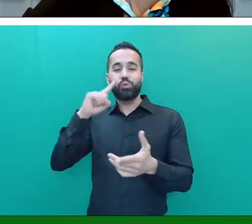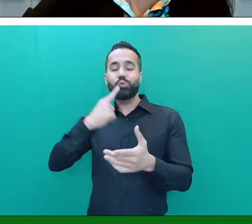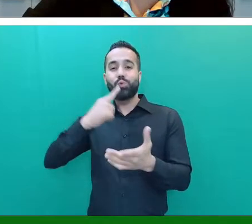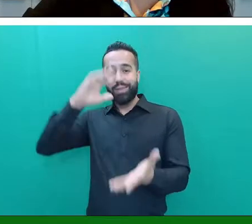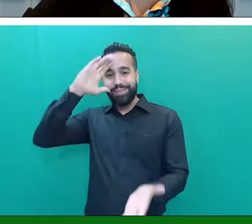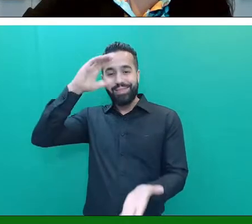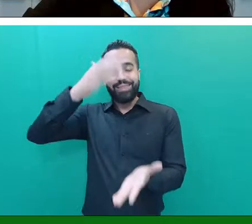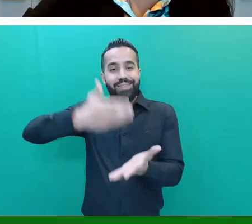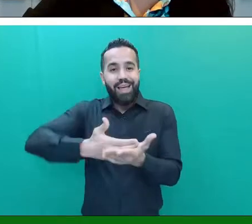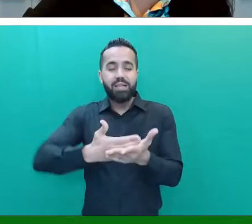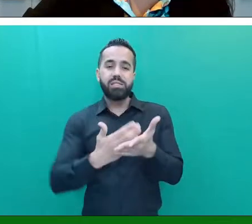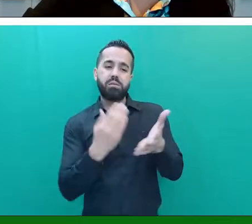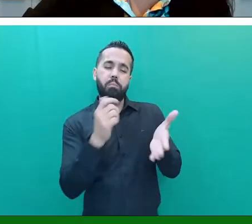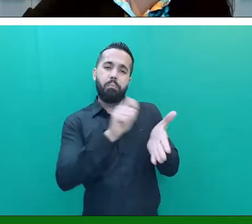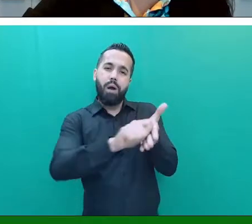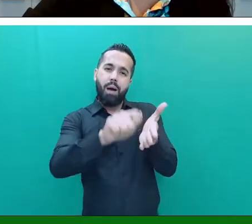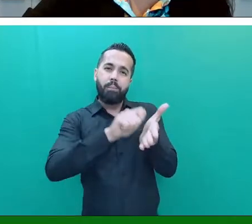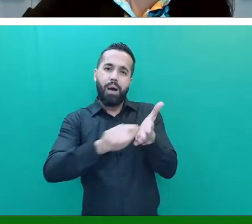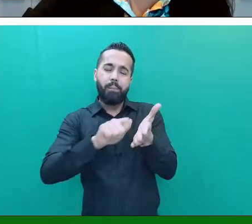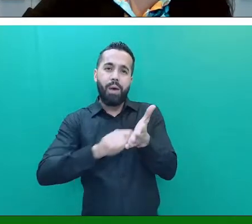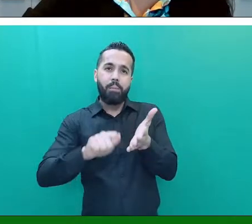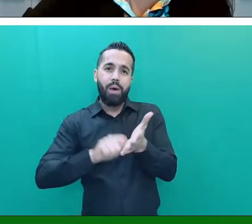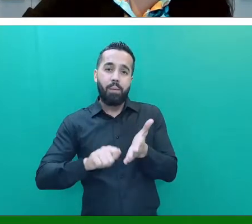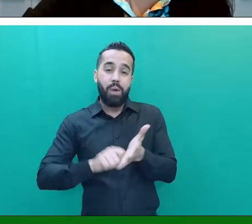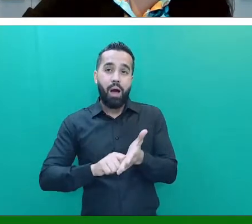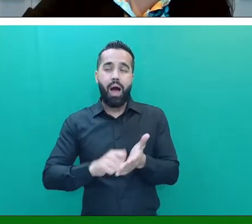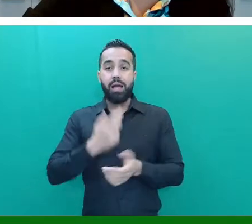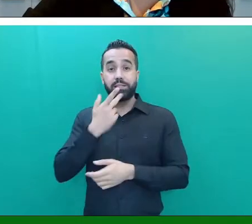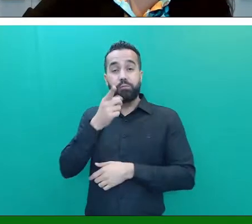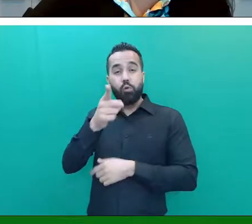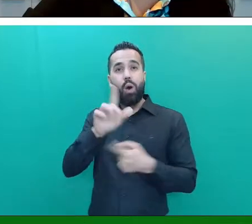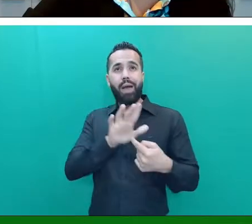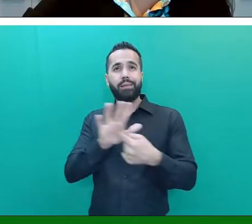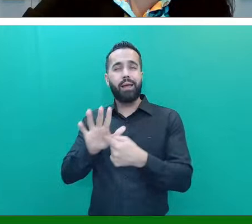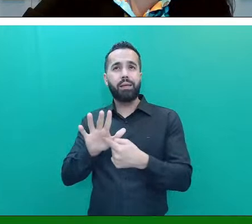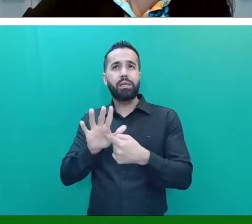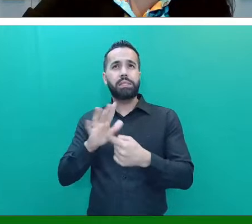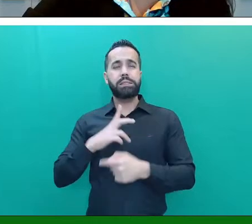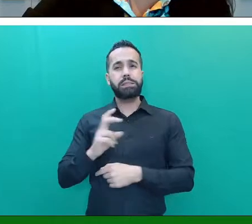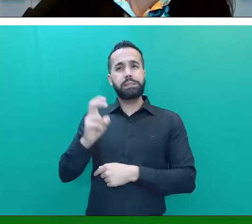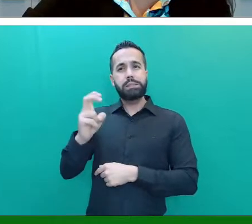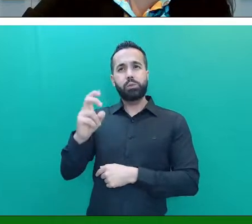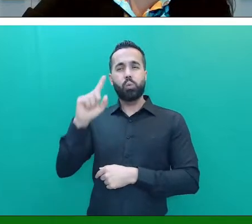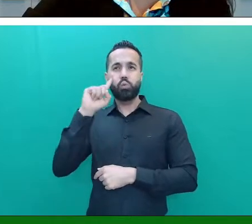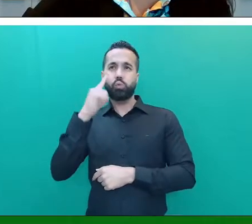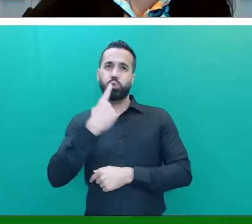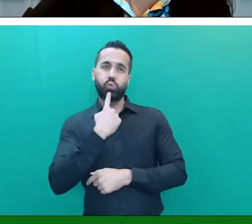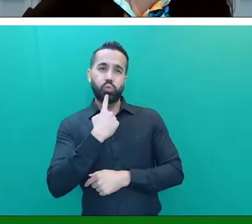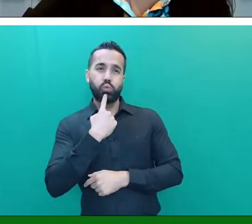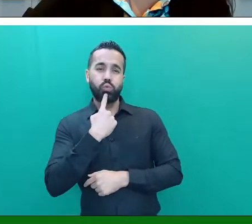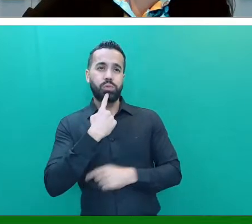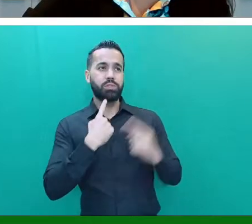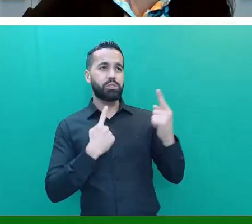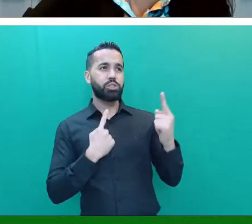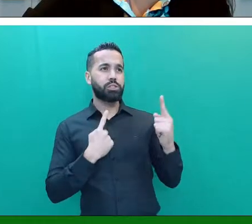a atenção para o fato de, bom, aqui só há 5 para 23 ou 19.